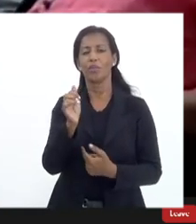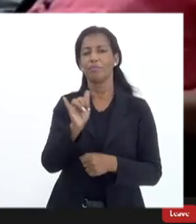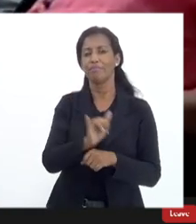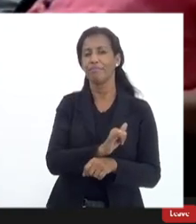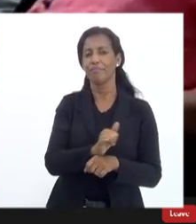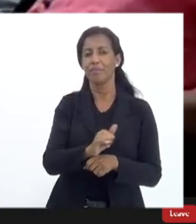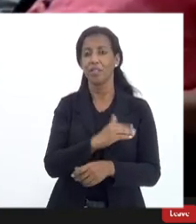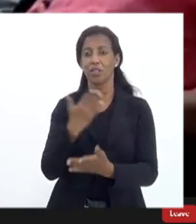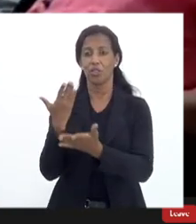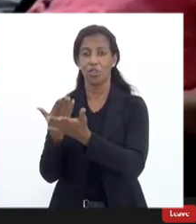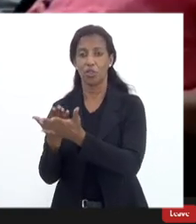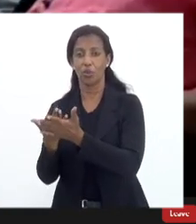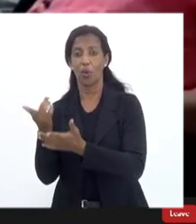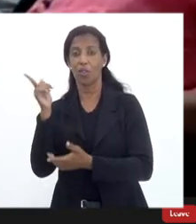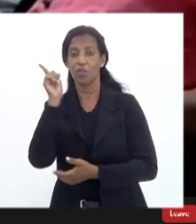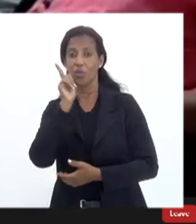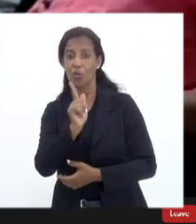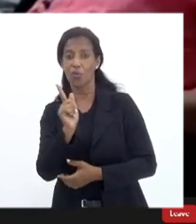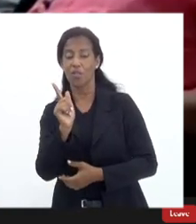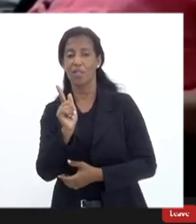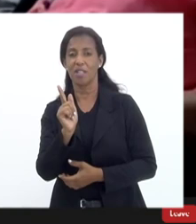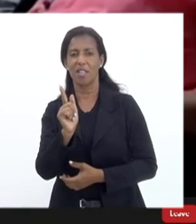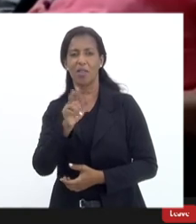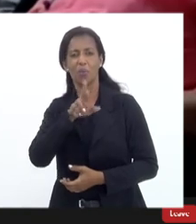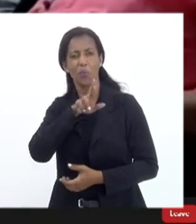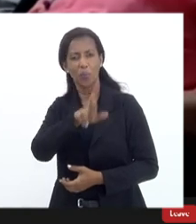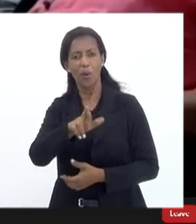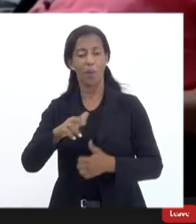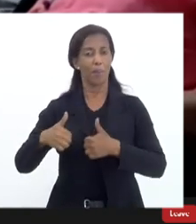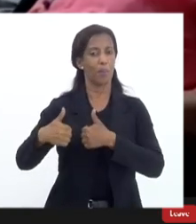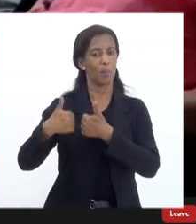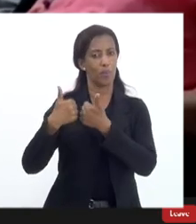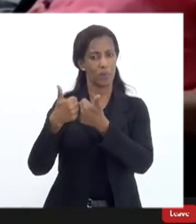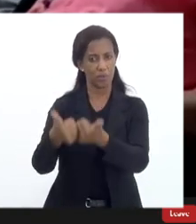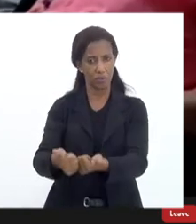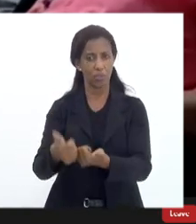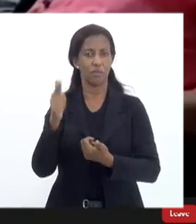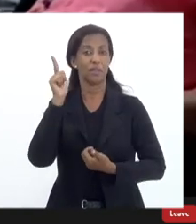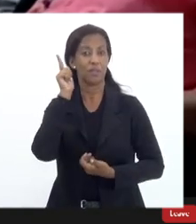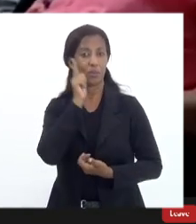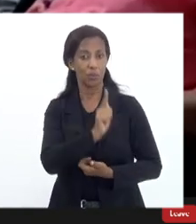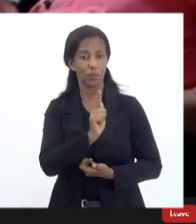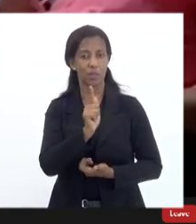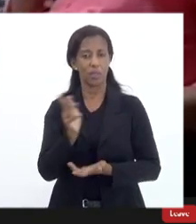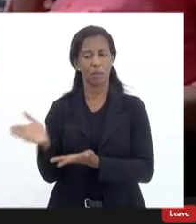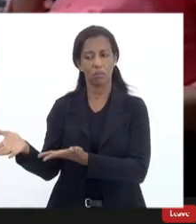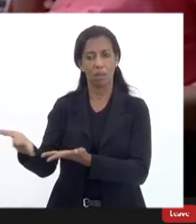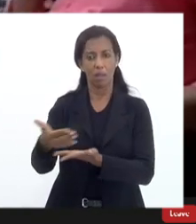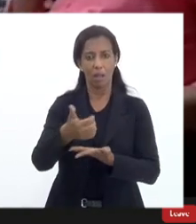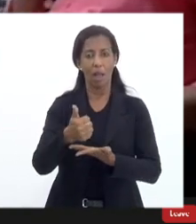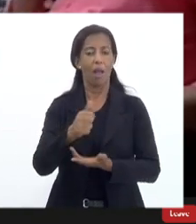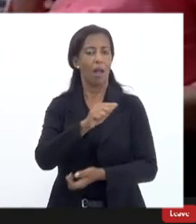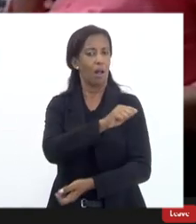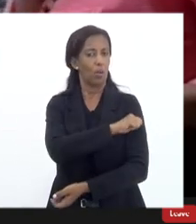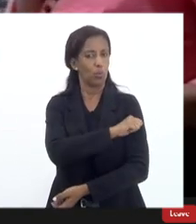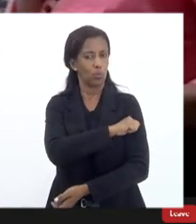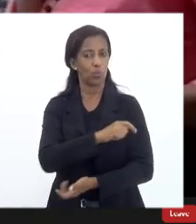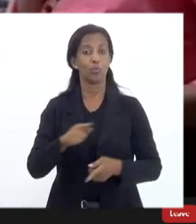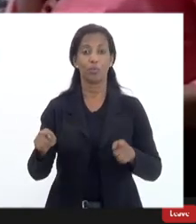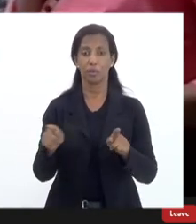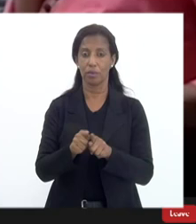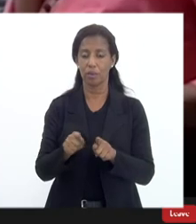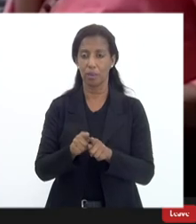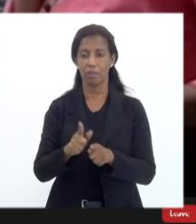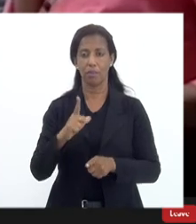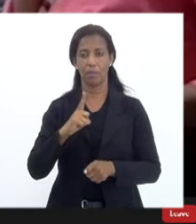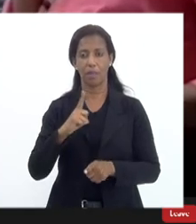que conseguiram reverter os seus resultados e que têm conseguido resgatar alunos. Temos também